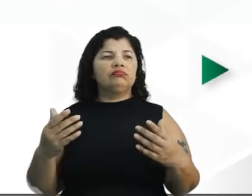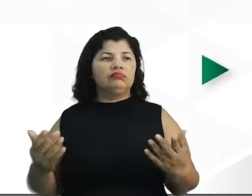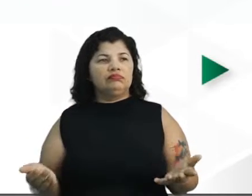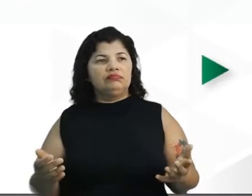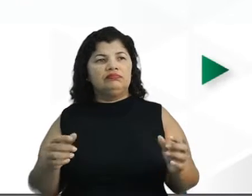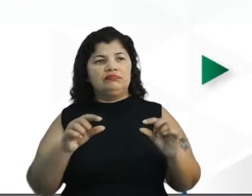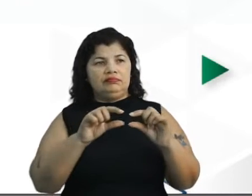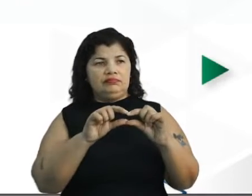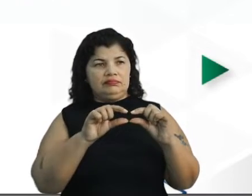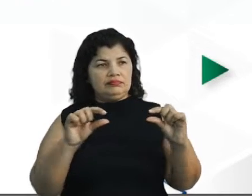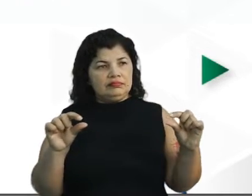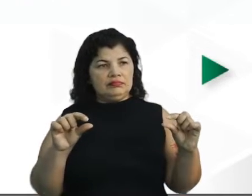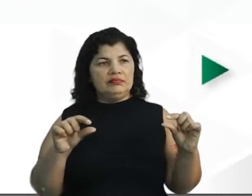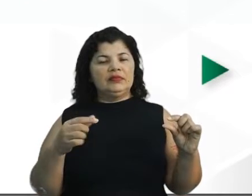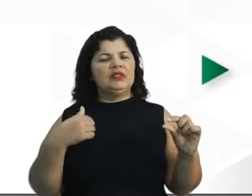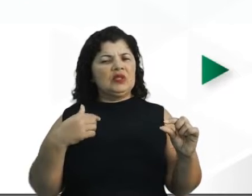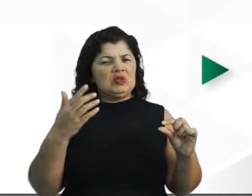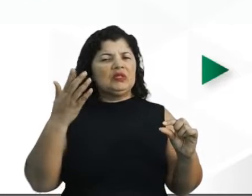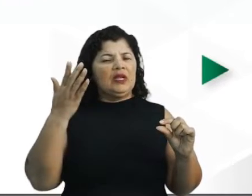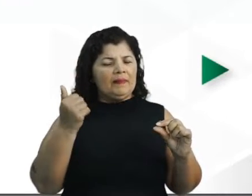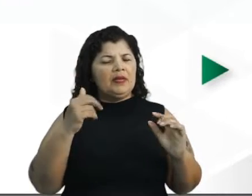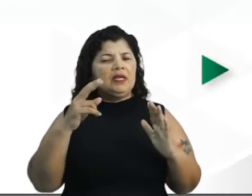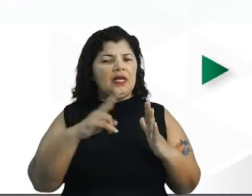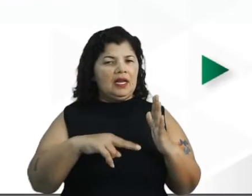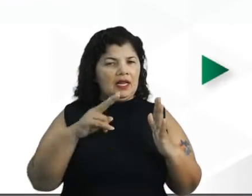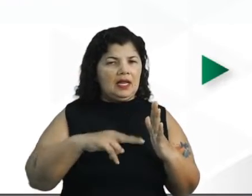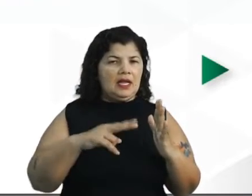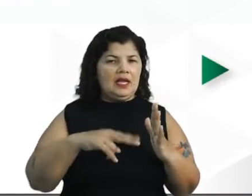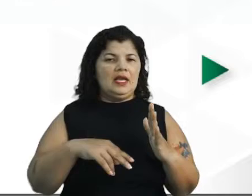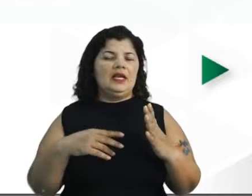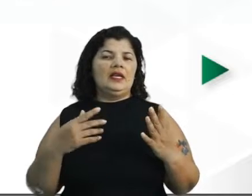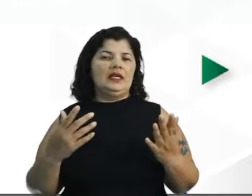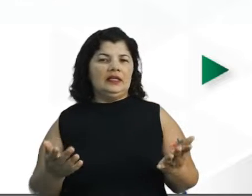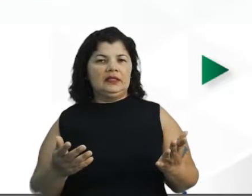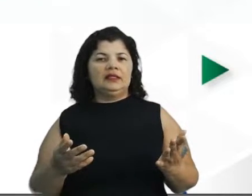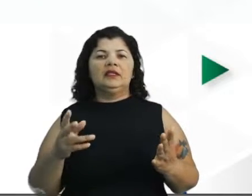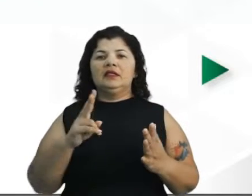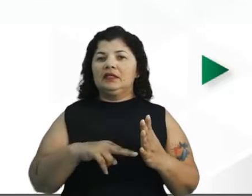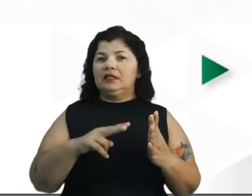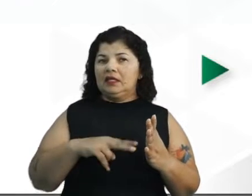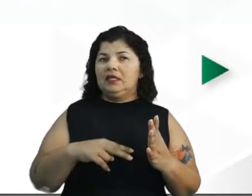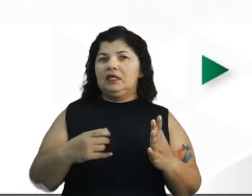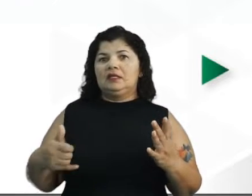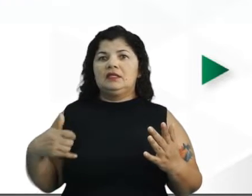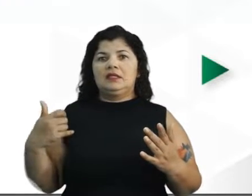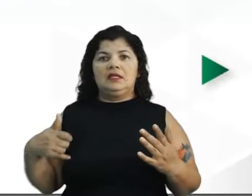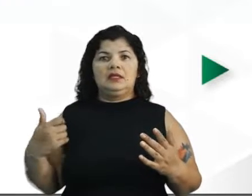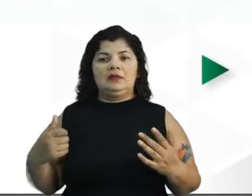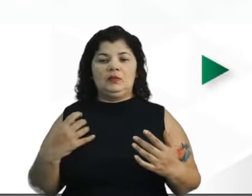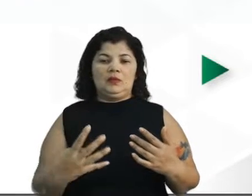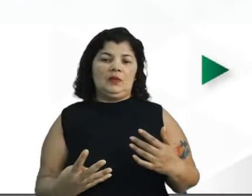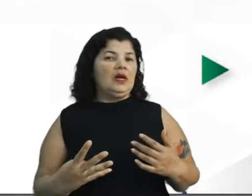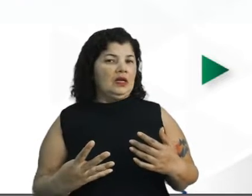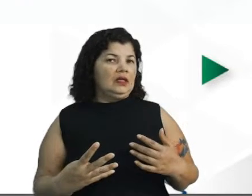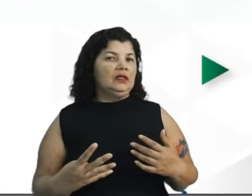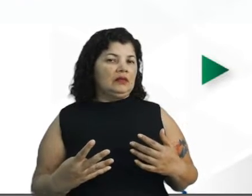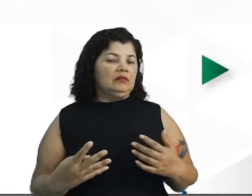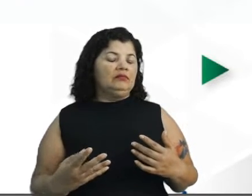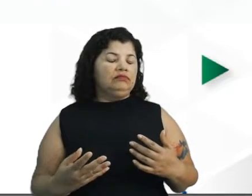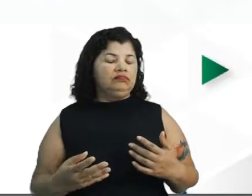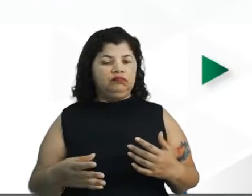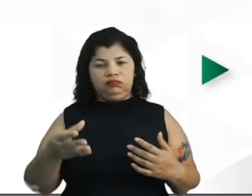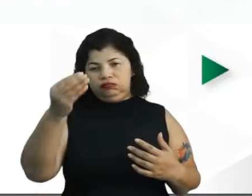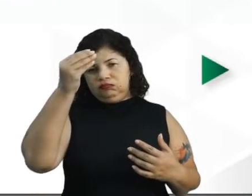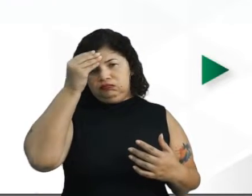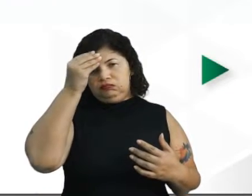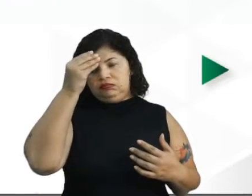when I was 4. Eu sabia ler, né? Eu conseguia ler, ou ler até melhor quando eu tinha 4 anos, que foi onde tudo, de